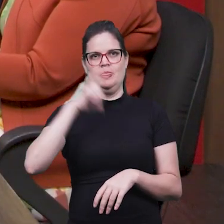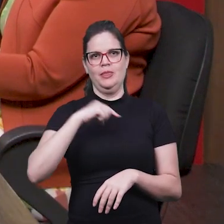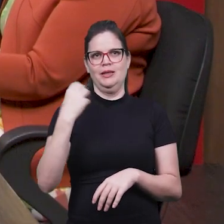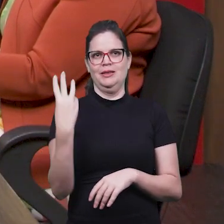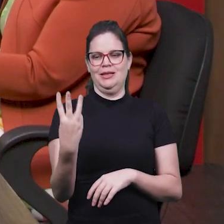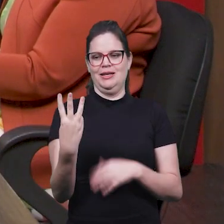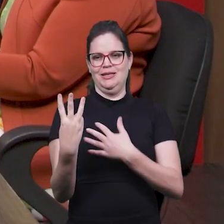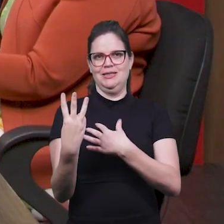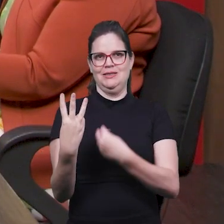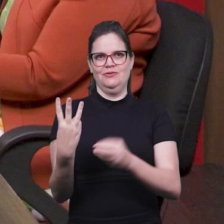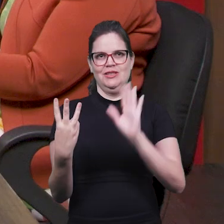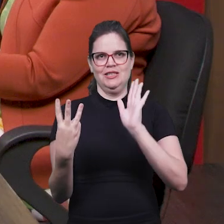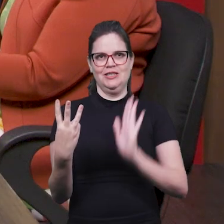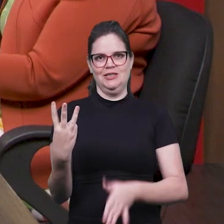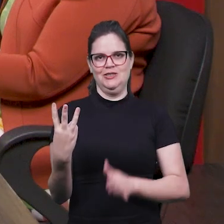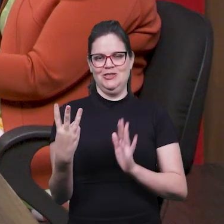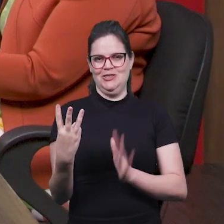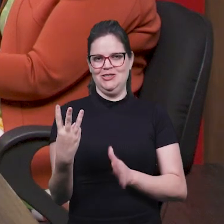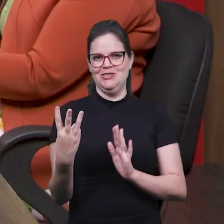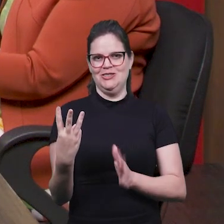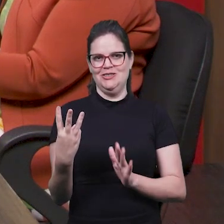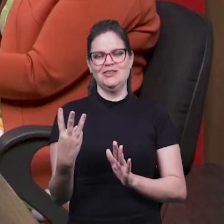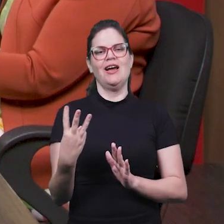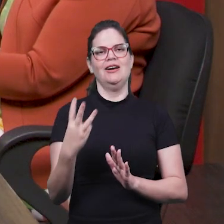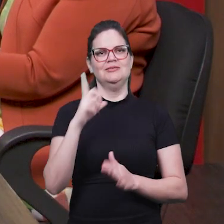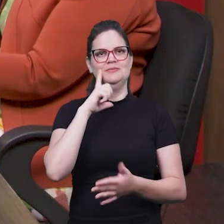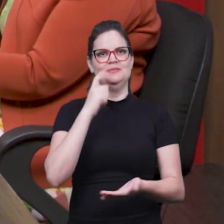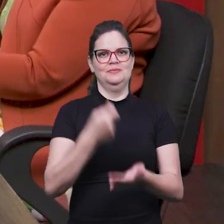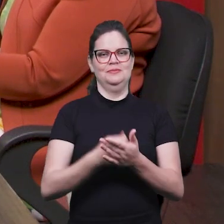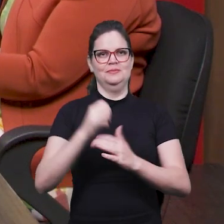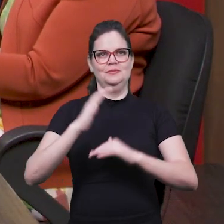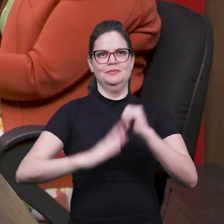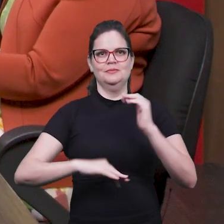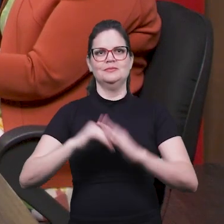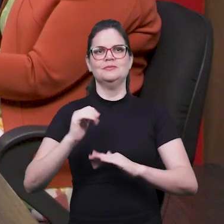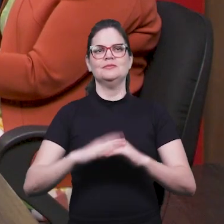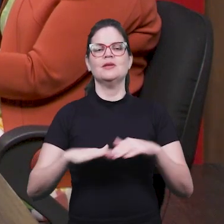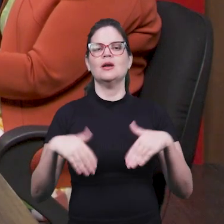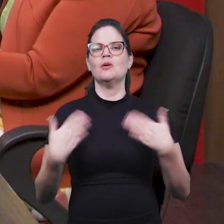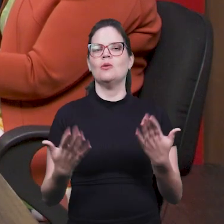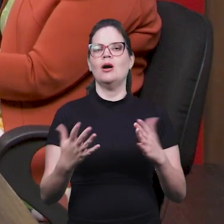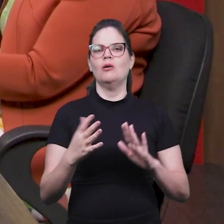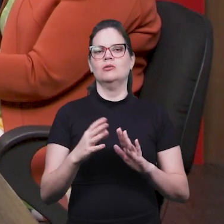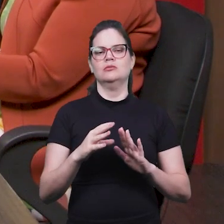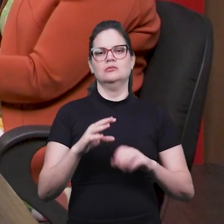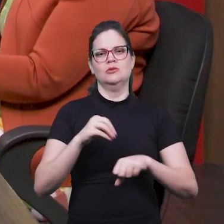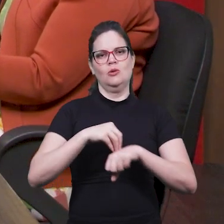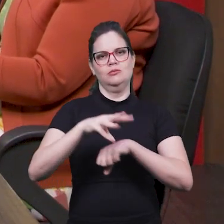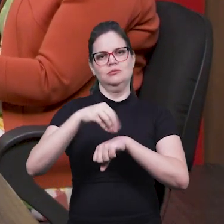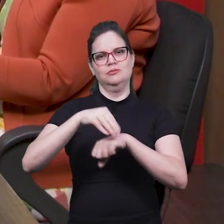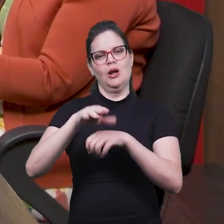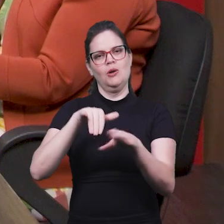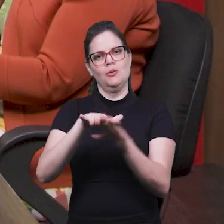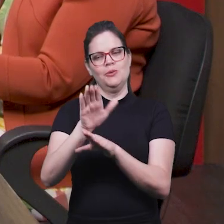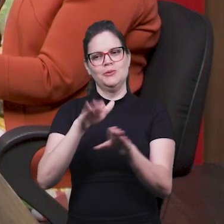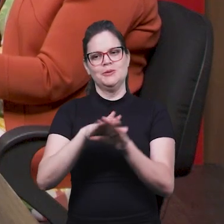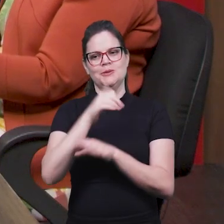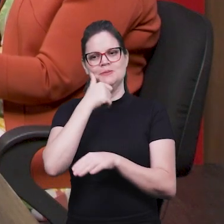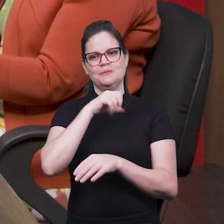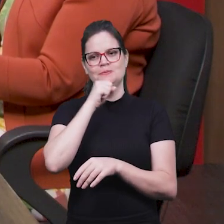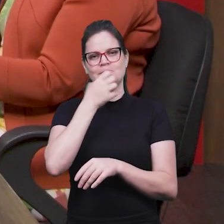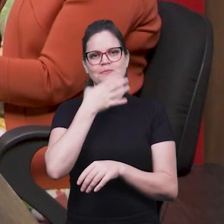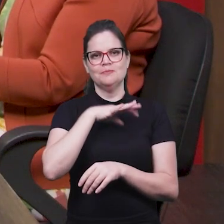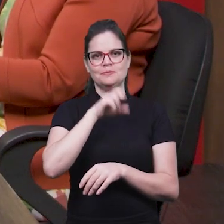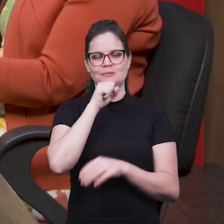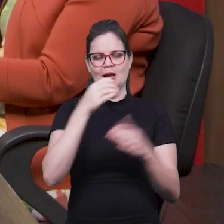já passaram pela escolha profissional, pastor, qual o conselho o senhor dá para os pais, para as famílias nesse